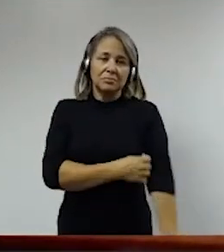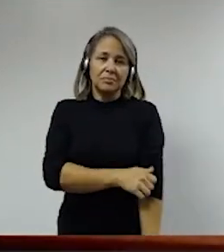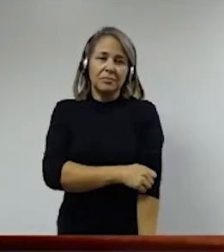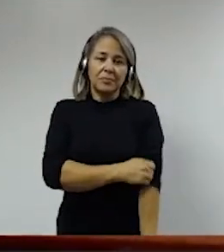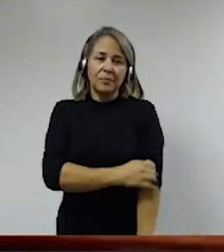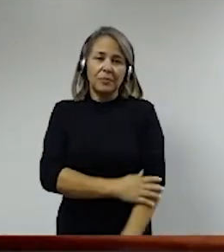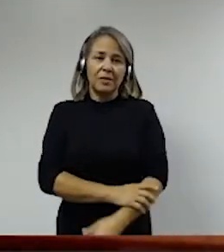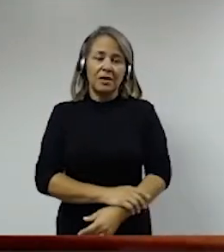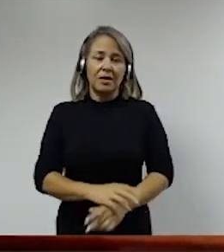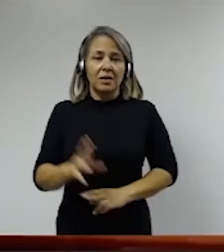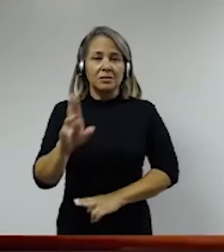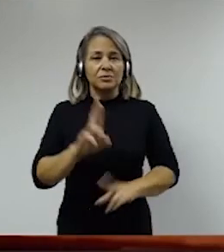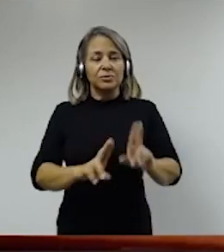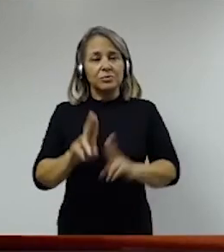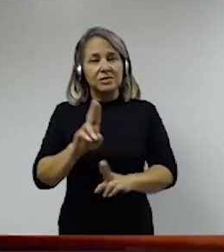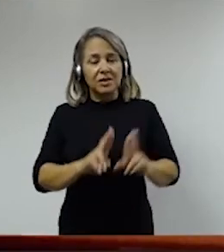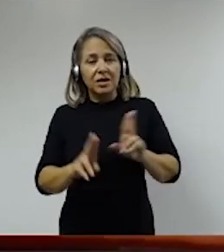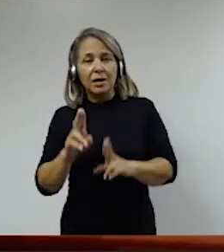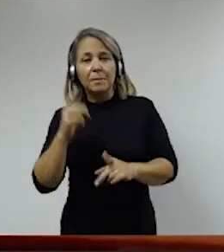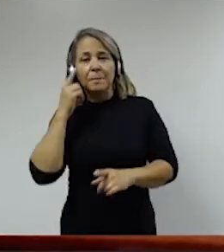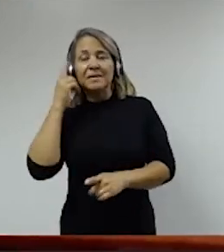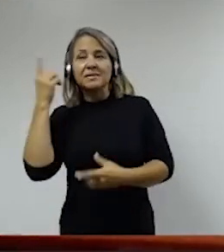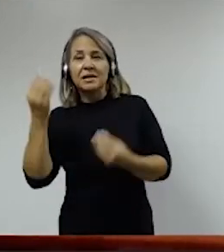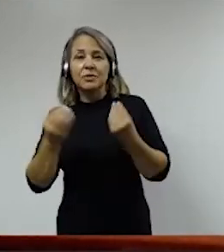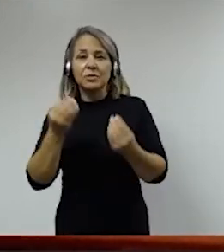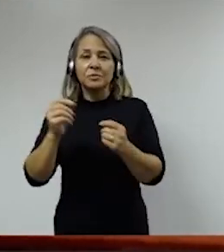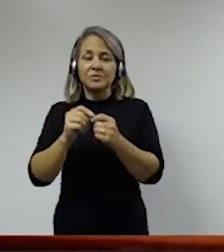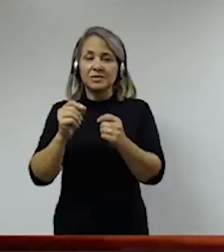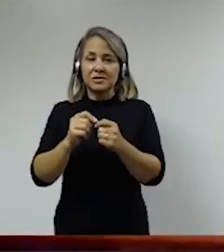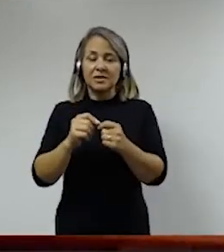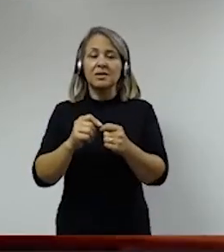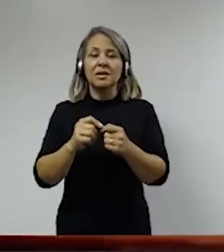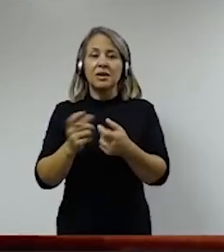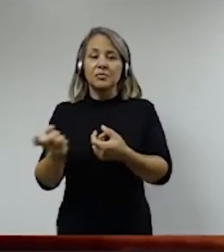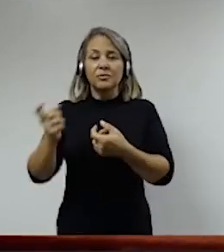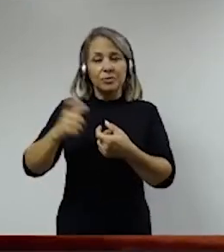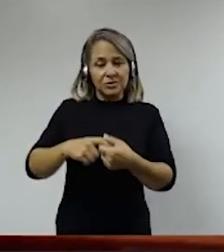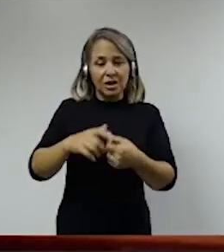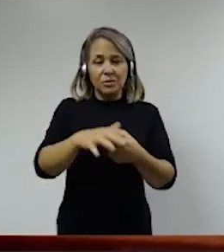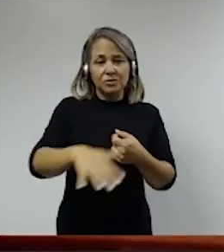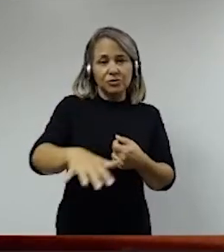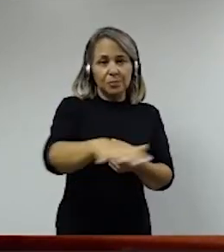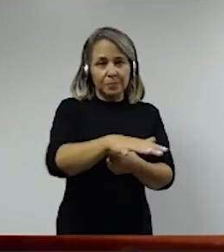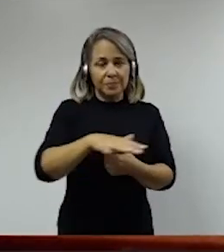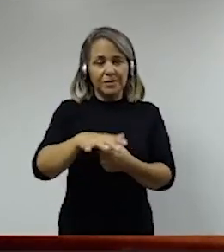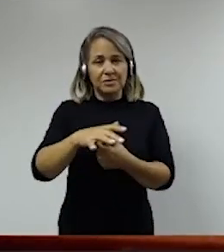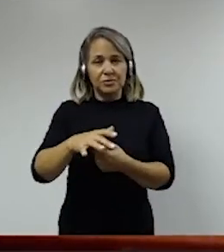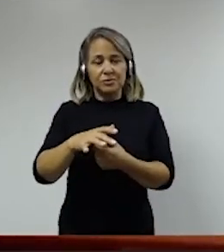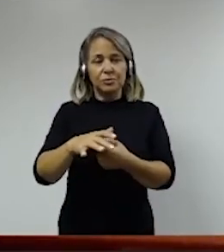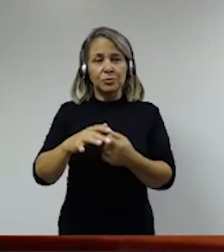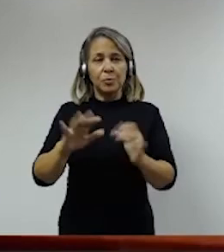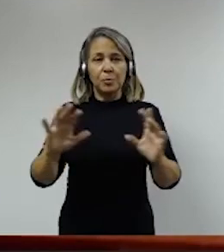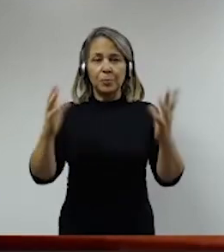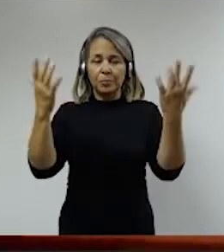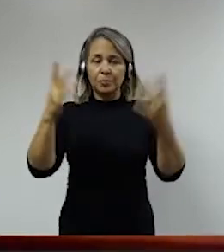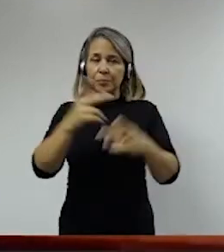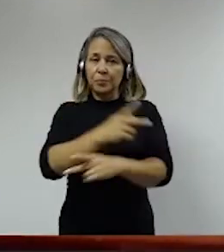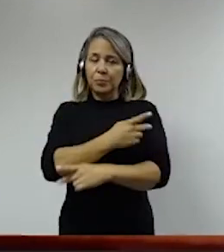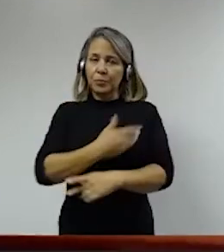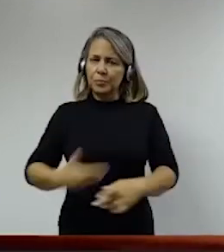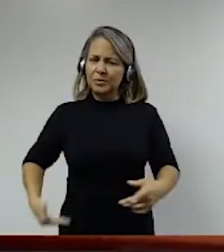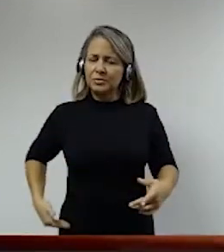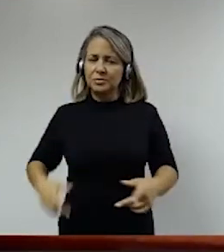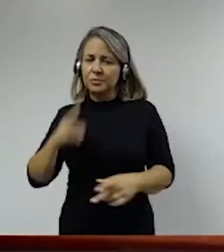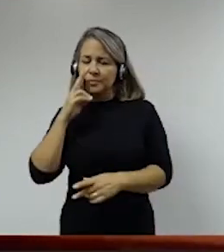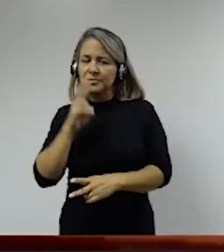né, de usar, de tentar uma retomada dos espaços públicos dentro de uma perspectiva diferente, enfim, também